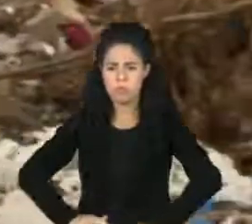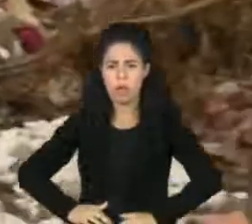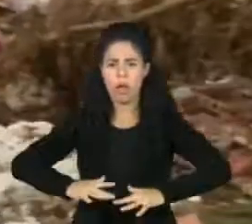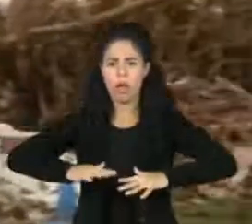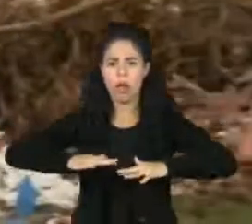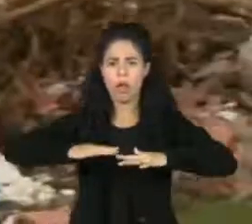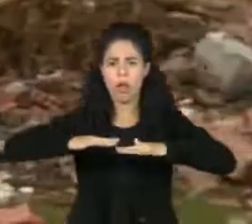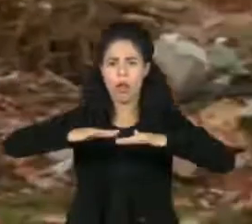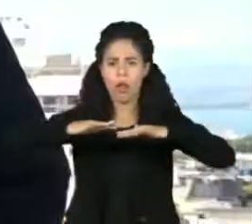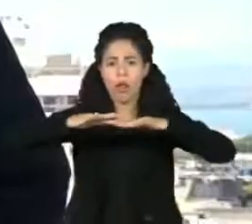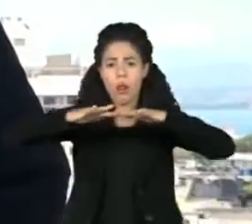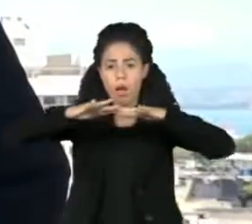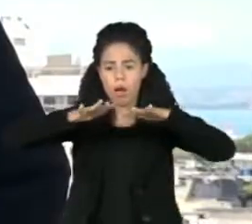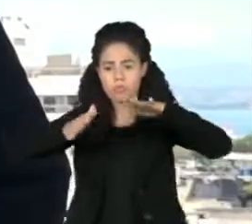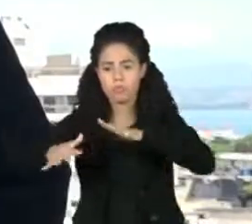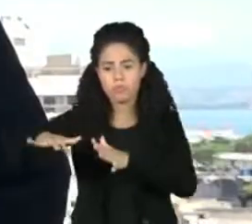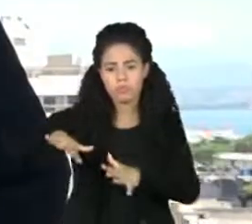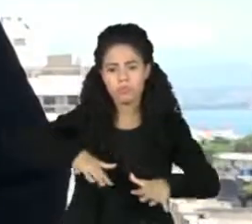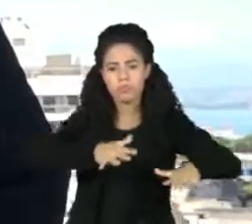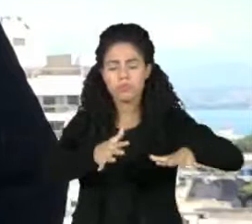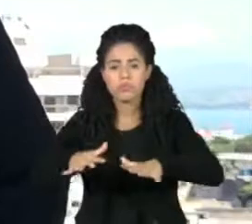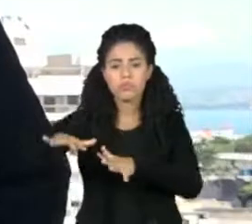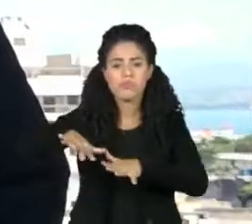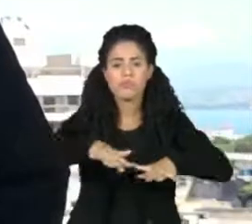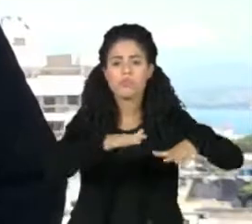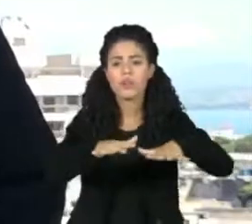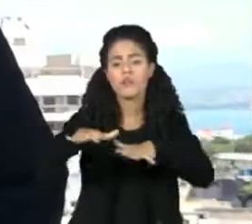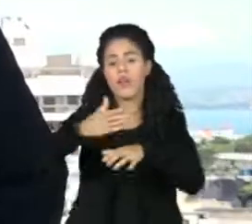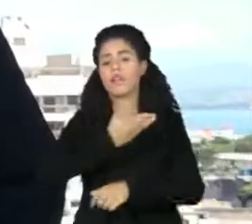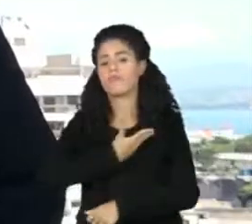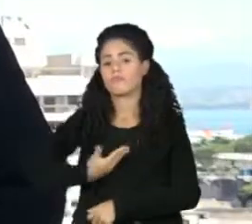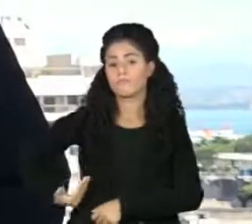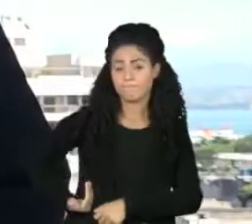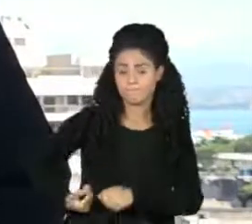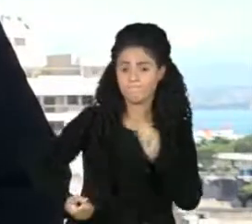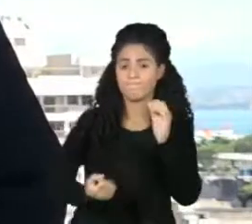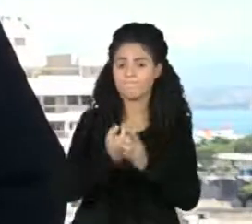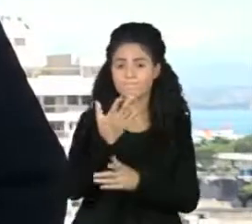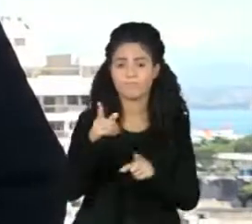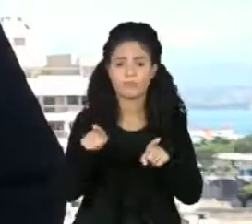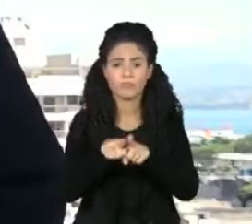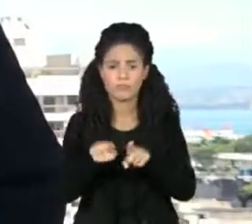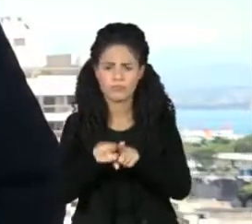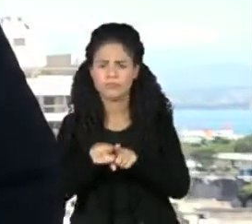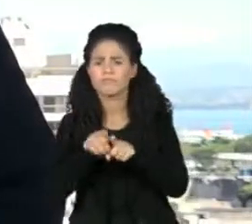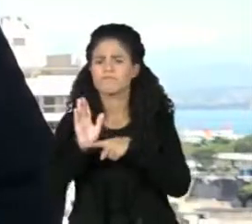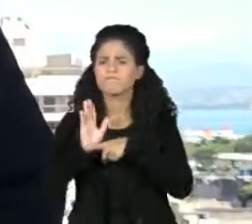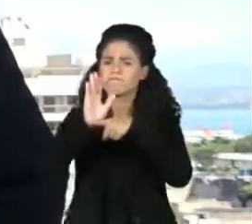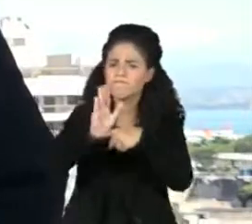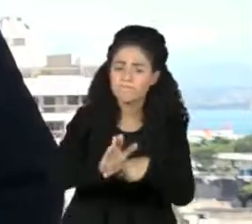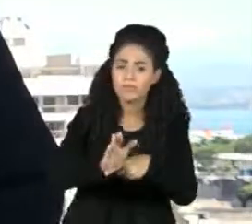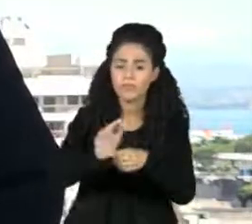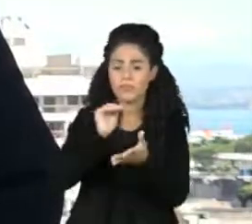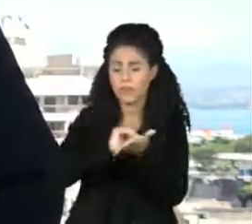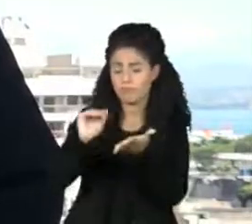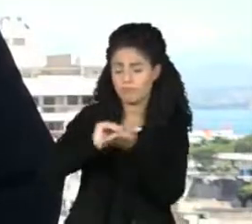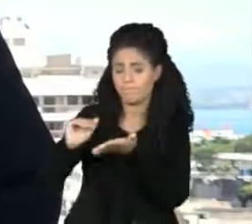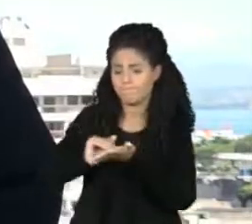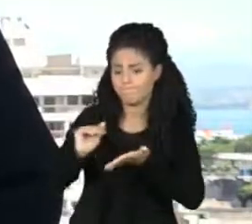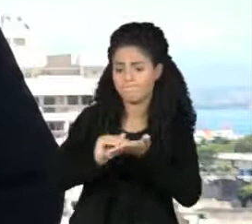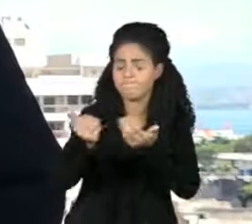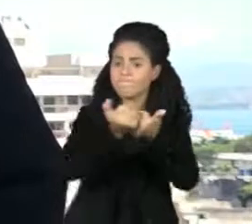inteiros em baixo d'água o governador Cláudio Castro criou um gabinete de crise com a participação de várias secretarias